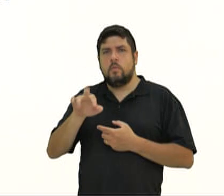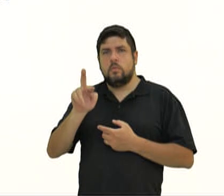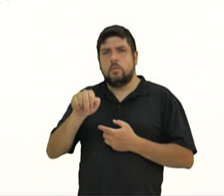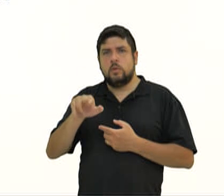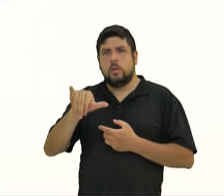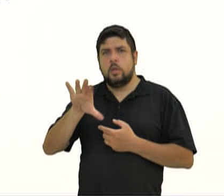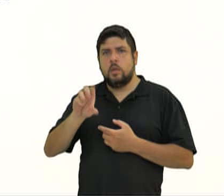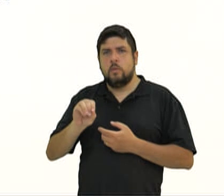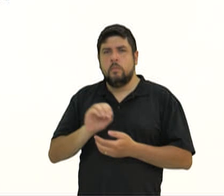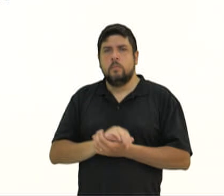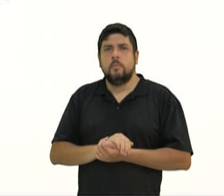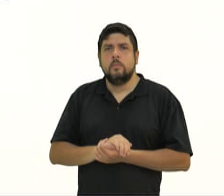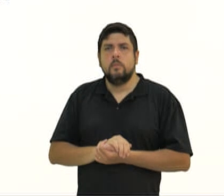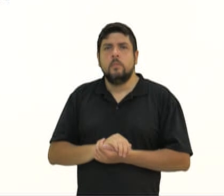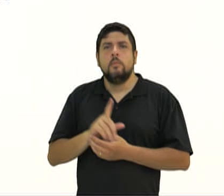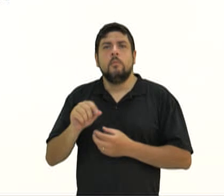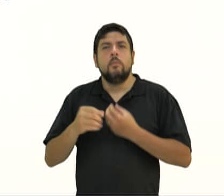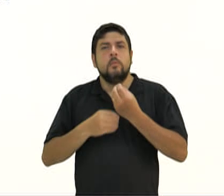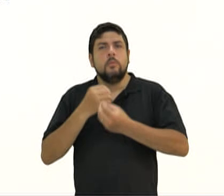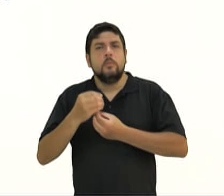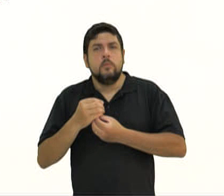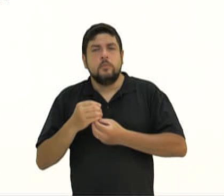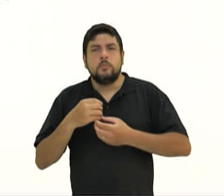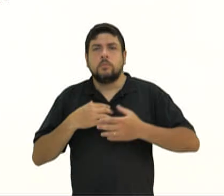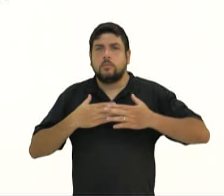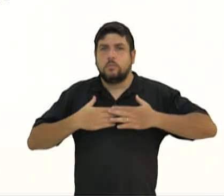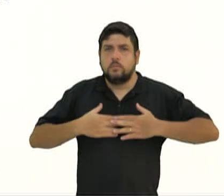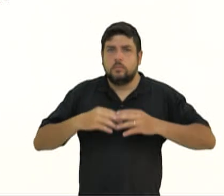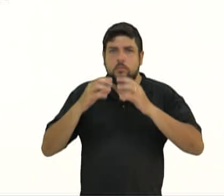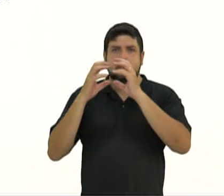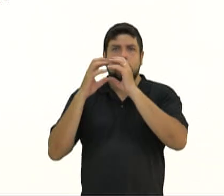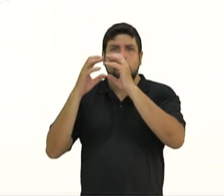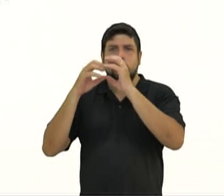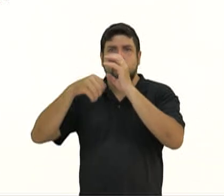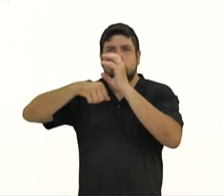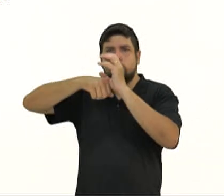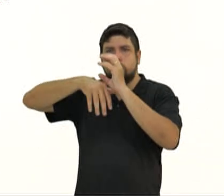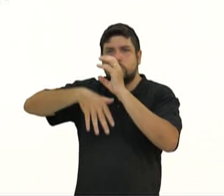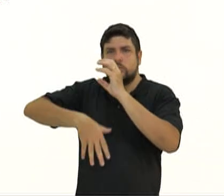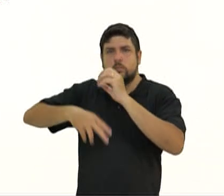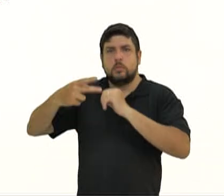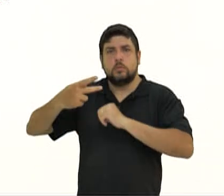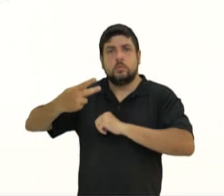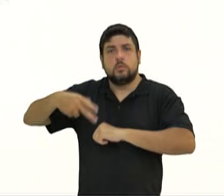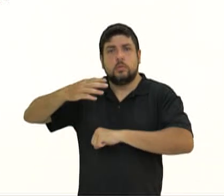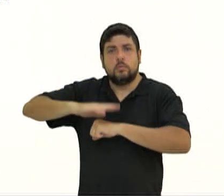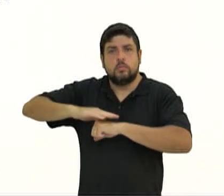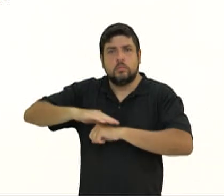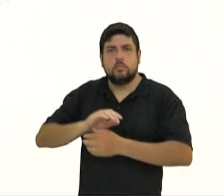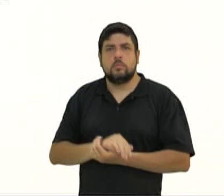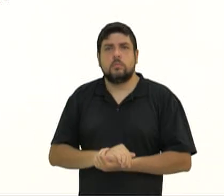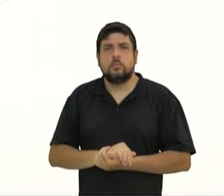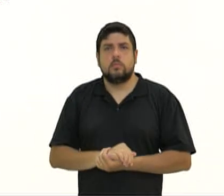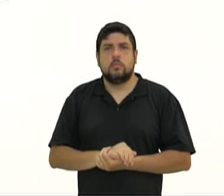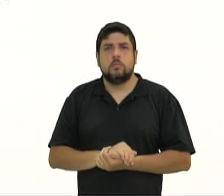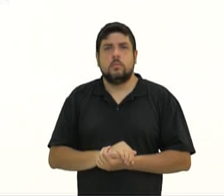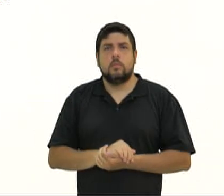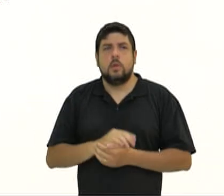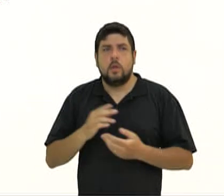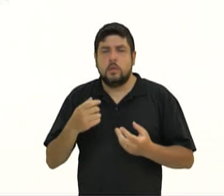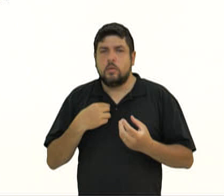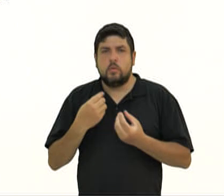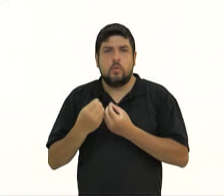involuntários, controlados pelo nosso sistema nervoso do tipo autônomo. Essa parte do sistema nervoso controla o quê?